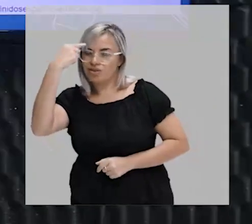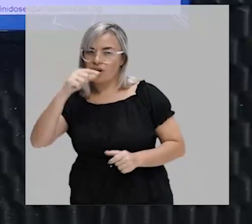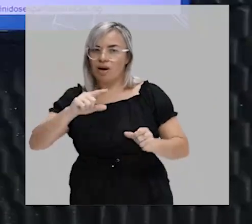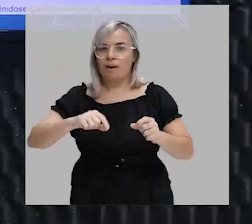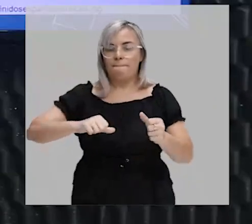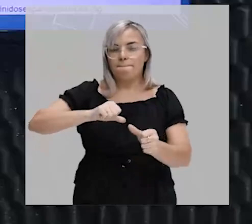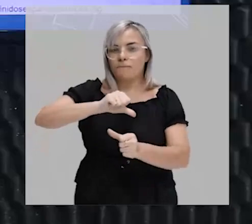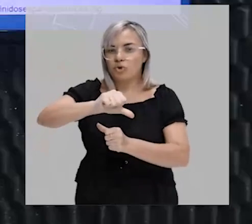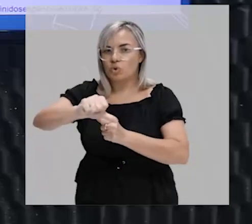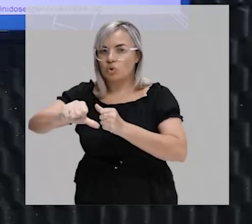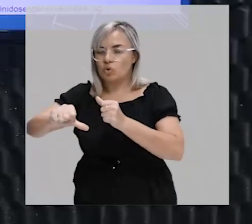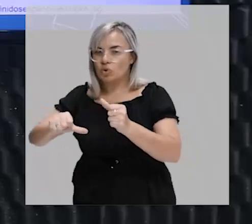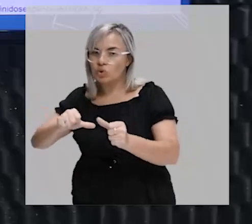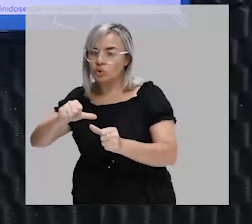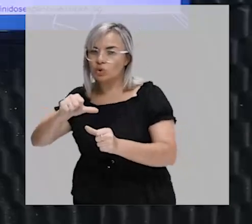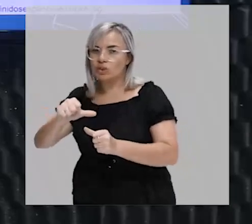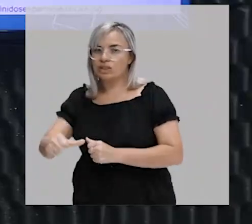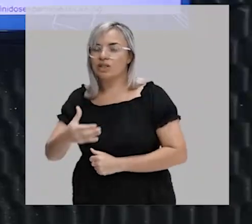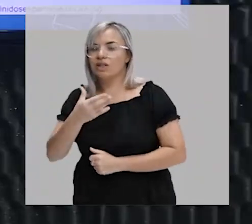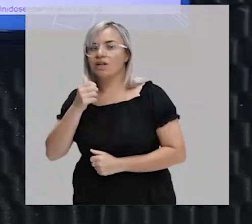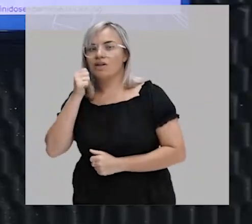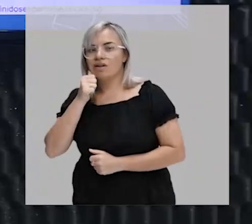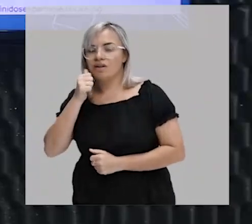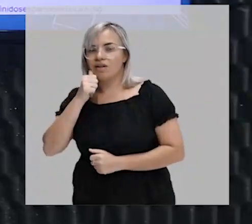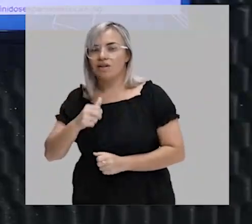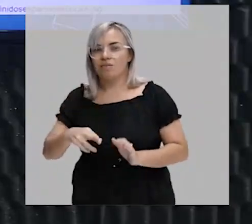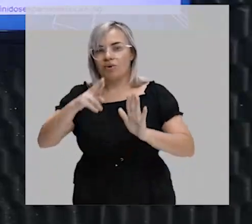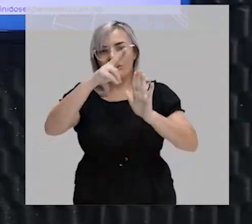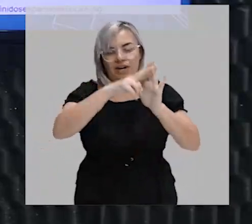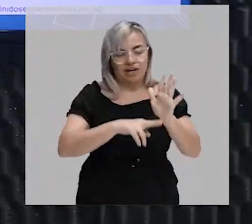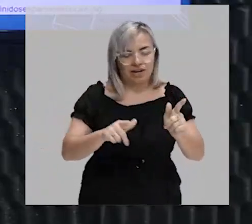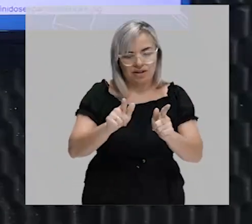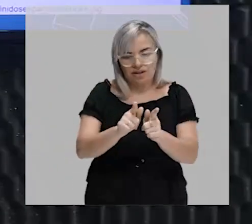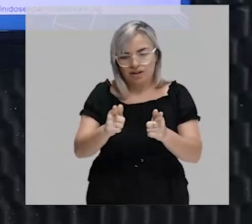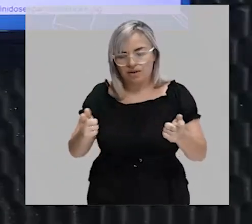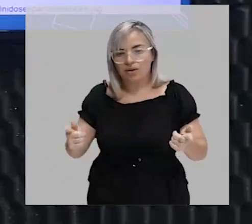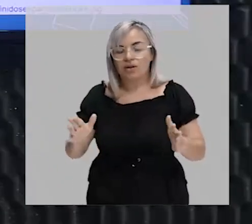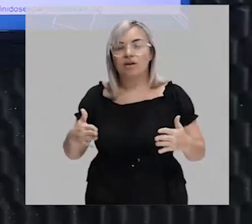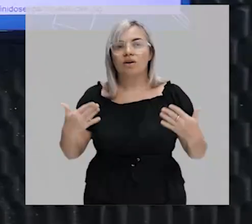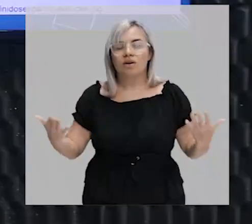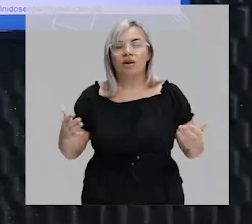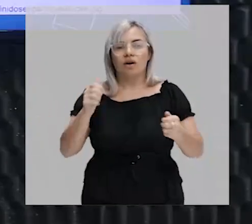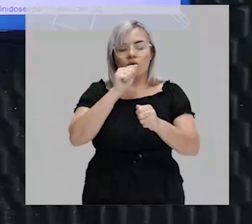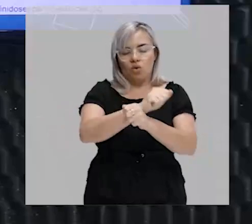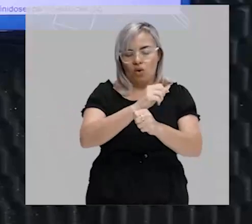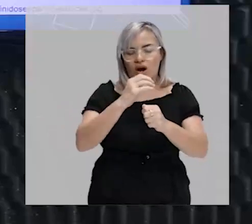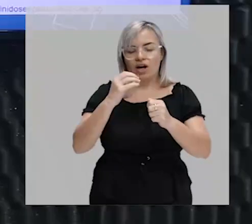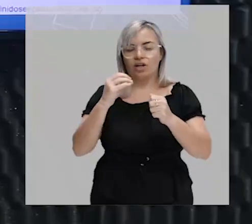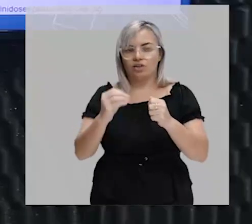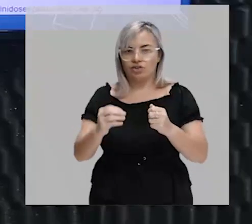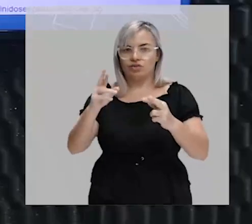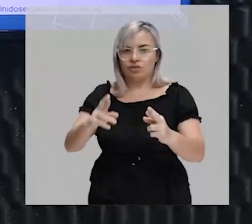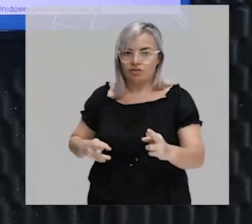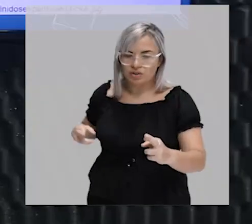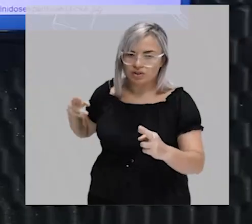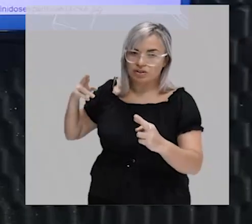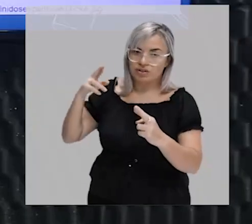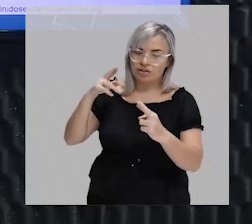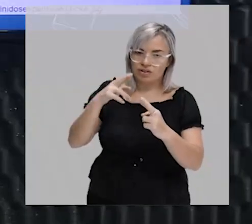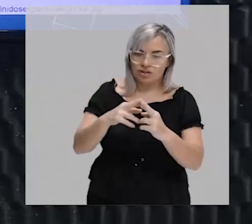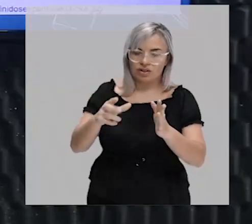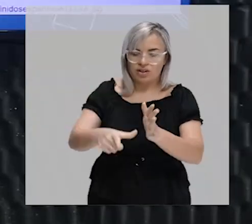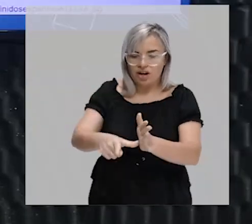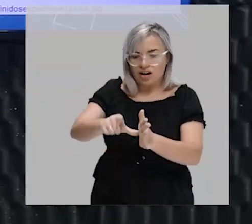por regra gramatical. E quem vai me dizer isso é exatamente o artigo que eu vou colocar na frente